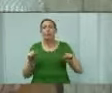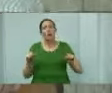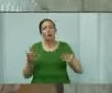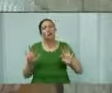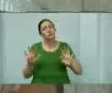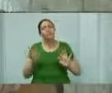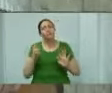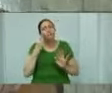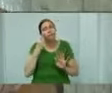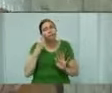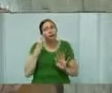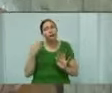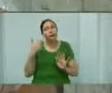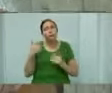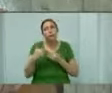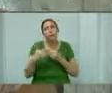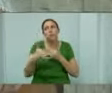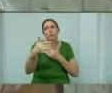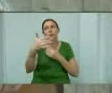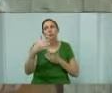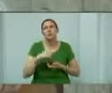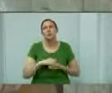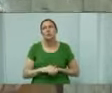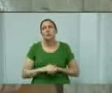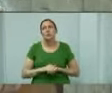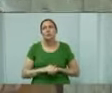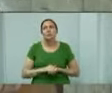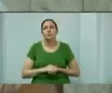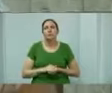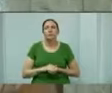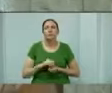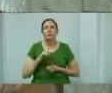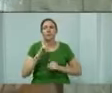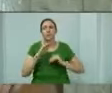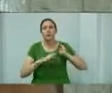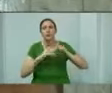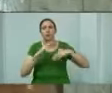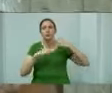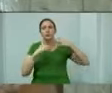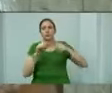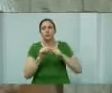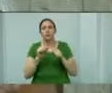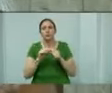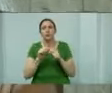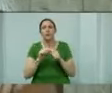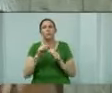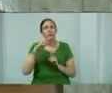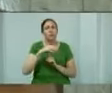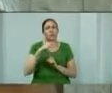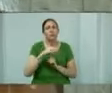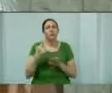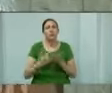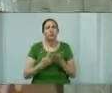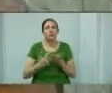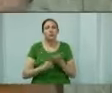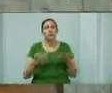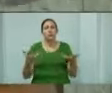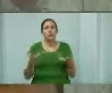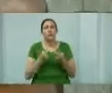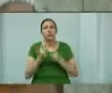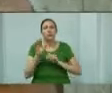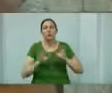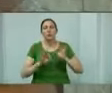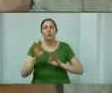sabe, agora nós temos nós vamos avançar nesse setor. Fez uma baita, uma feira do livro, reorganizou a questão de